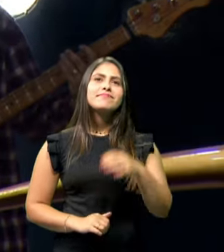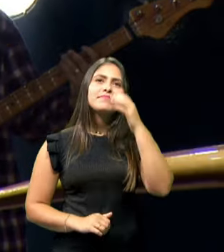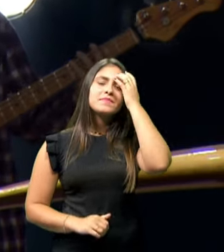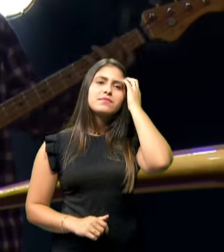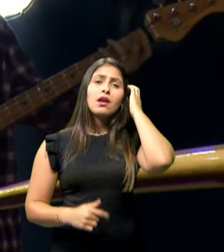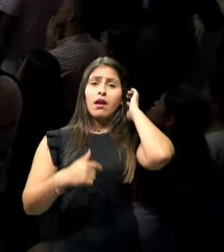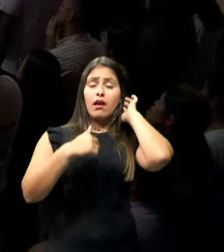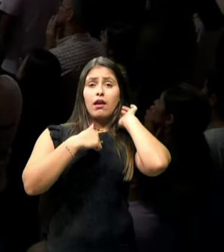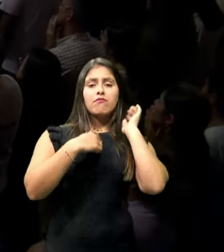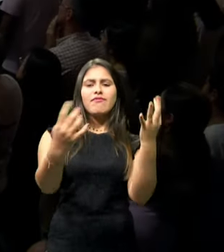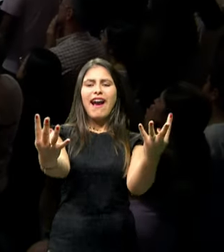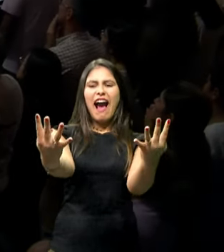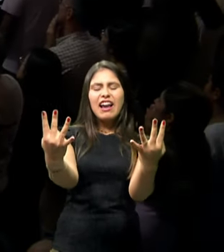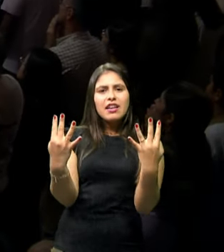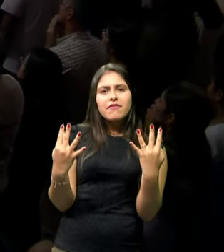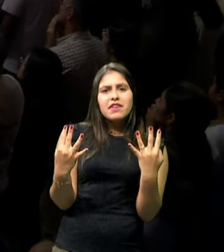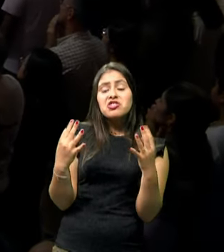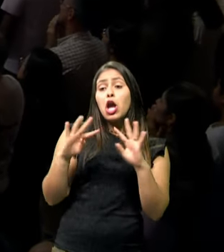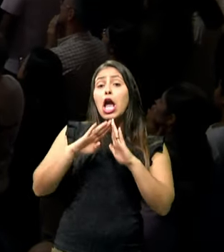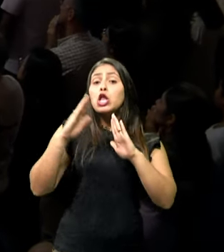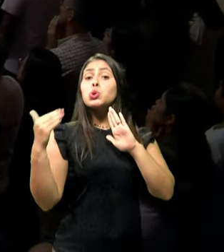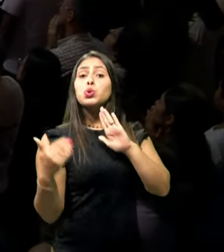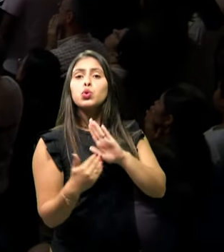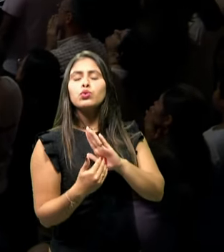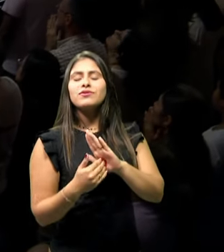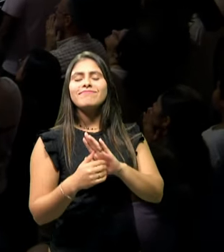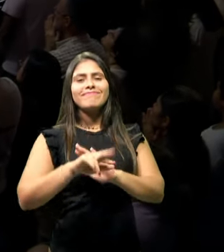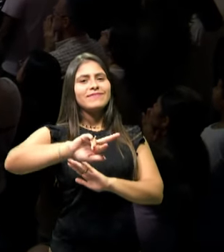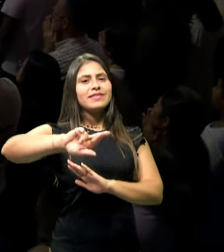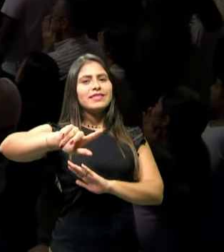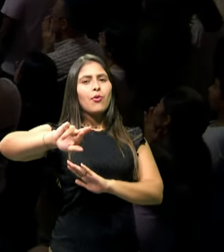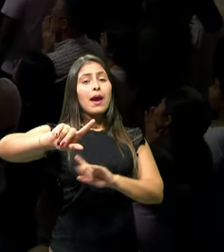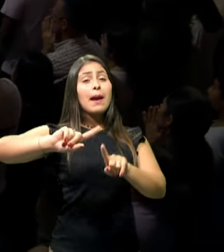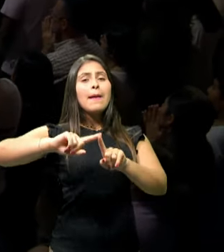Vim aqui à frente não é tudo, vim aqui à frente é um passo.